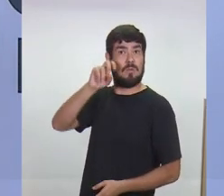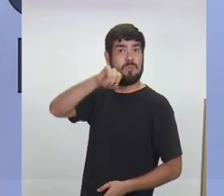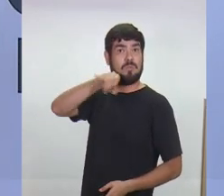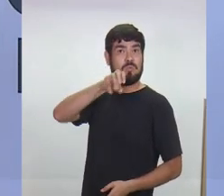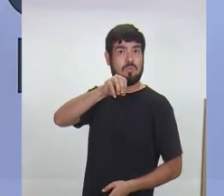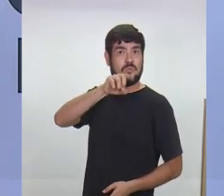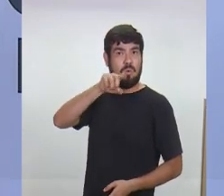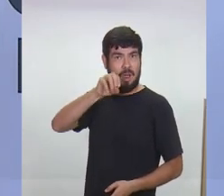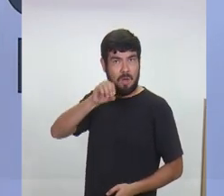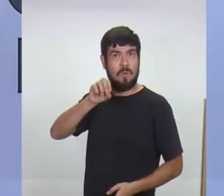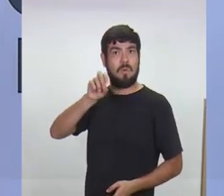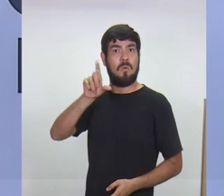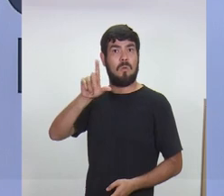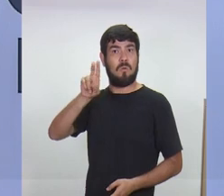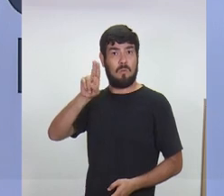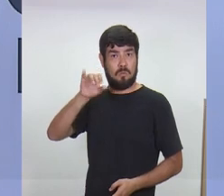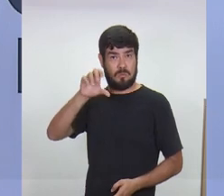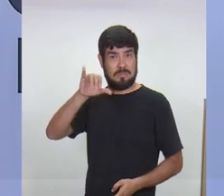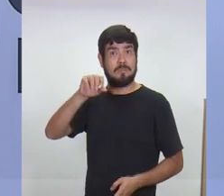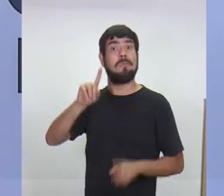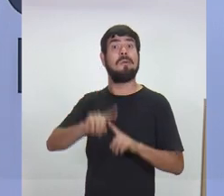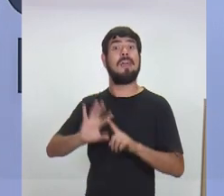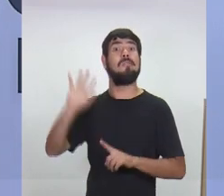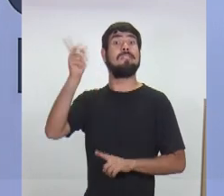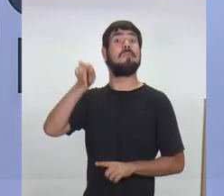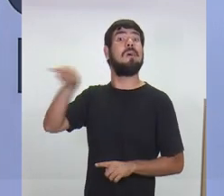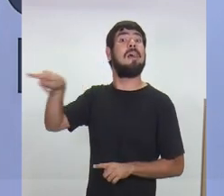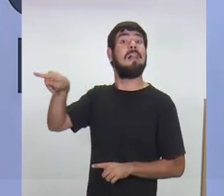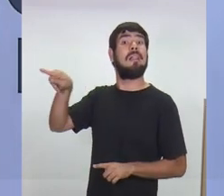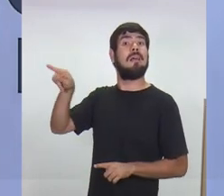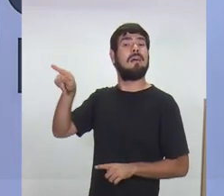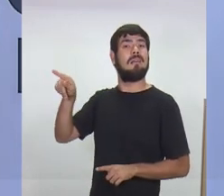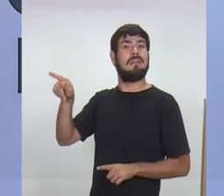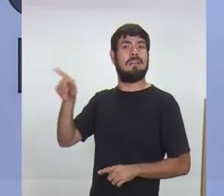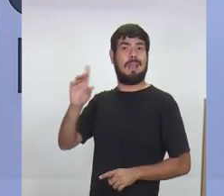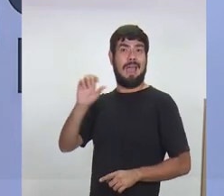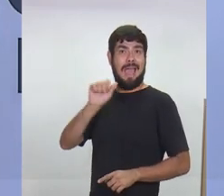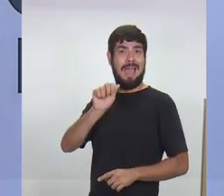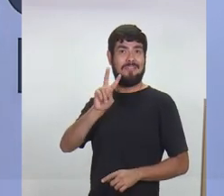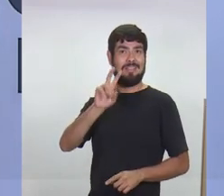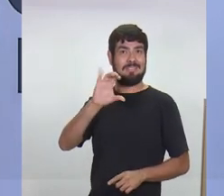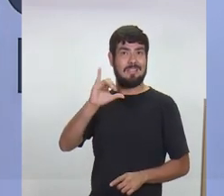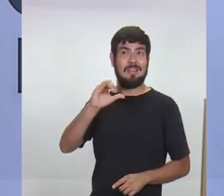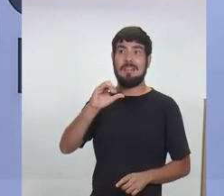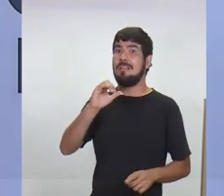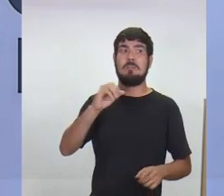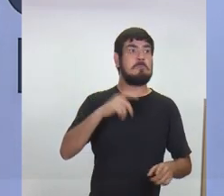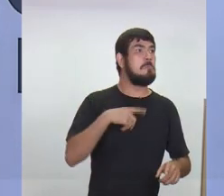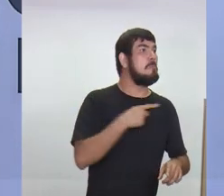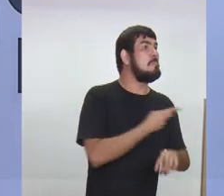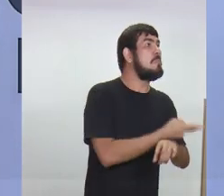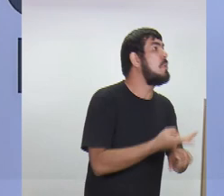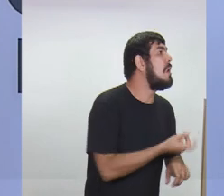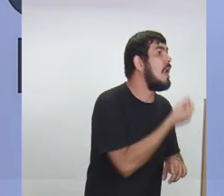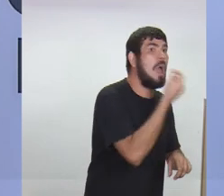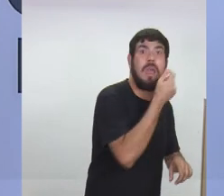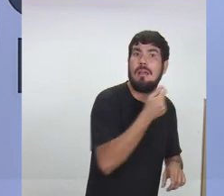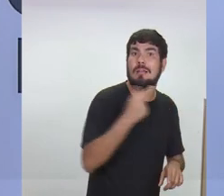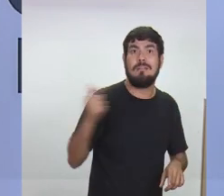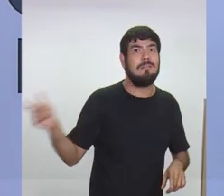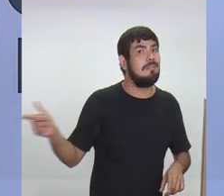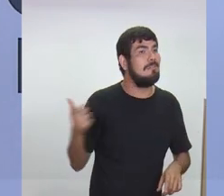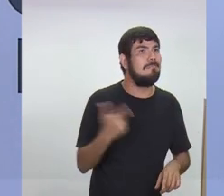e pela graça de deus e pela amizade que nós tivemos nós tivemos que buscar remédio equipamentos fazer algumas